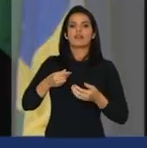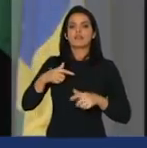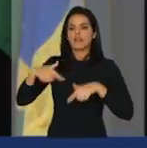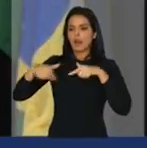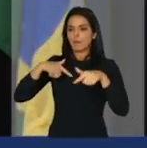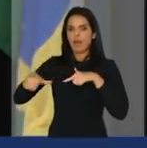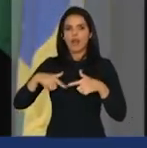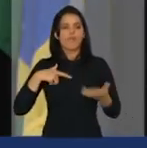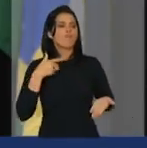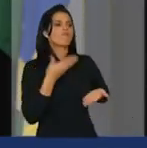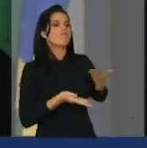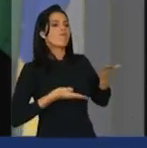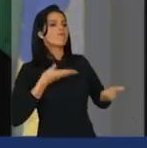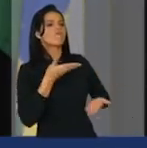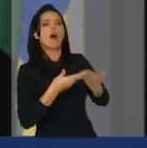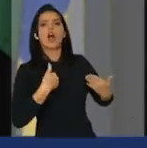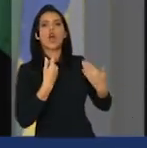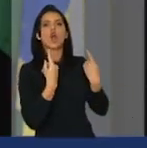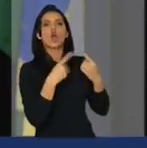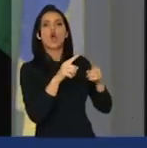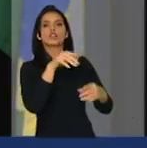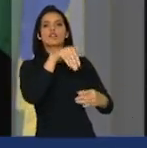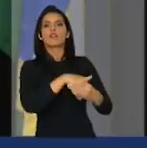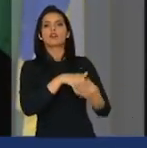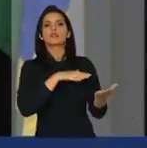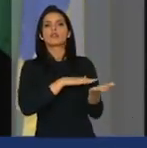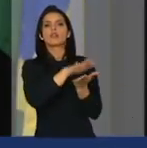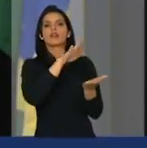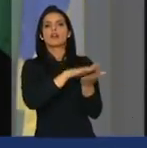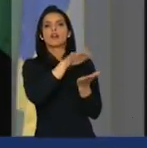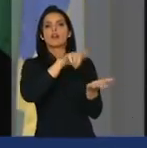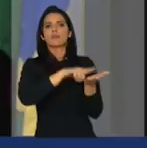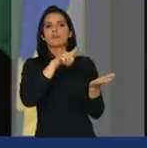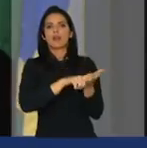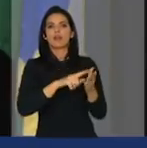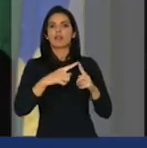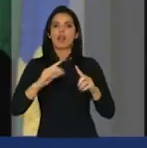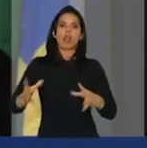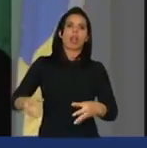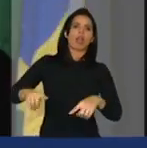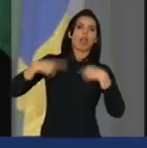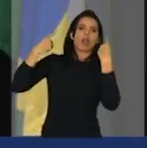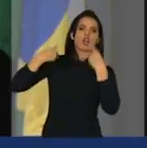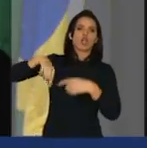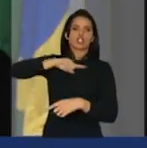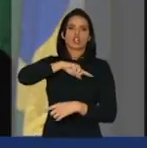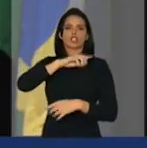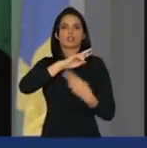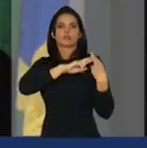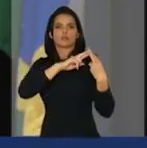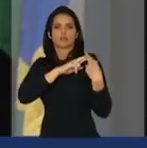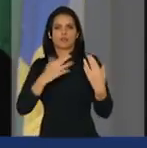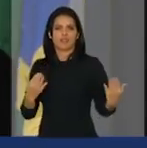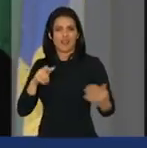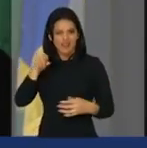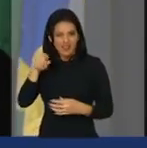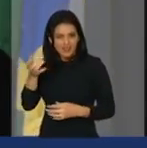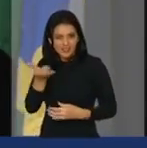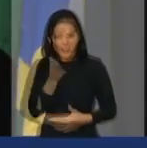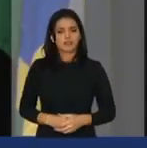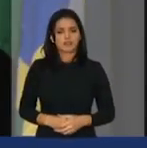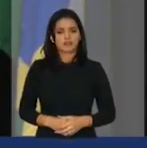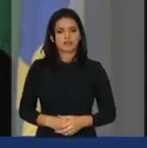militante contra o voto impresso para influenciar a câmara dos deputados do PA nosso competentes agora também querem fazer um inquérito